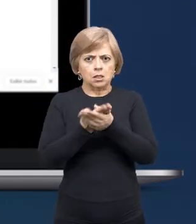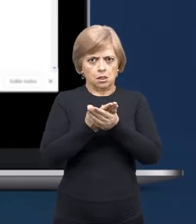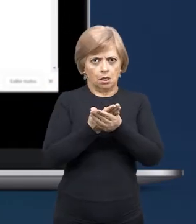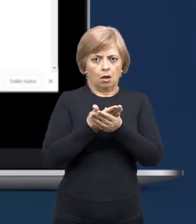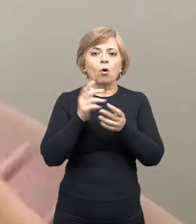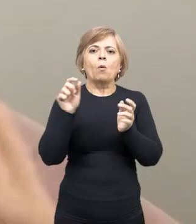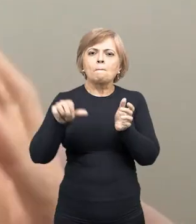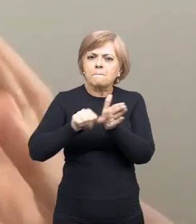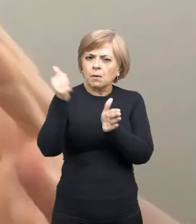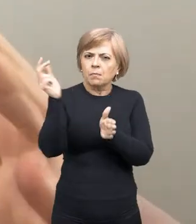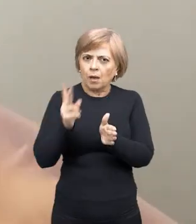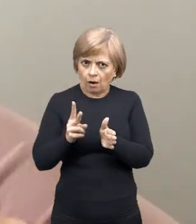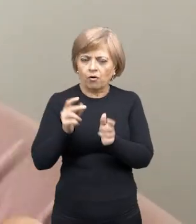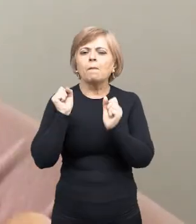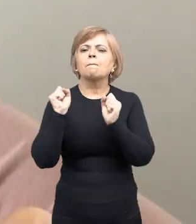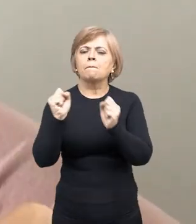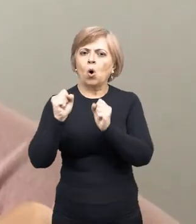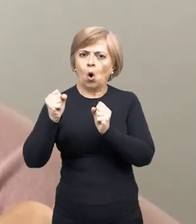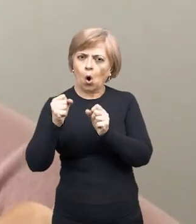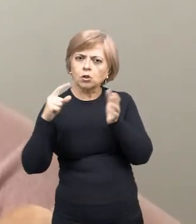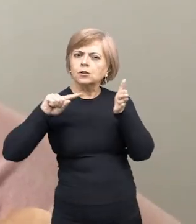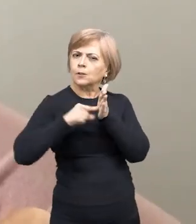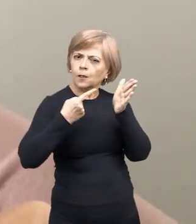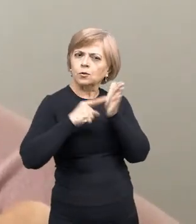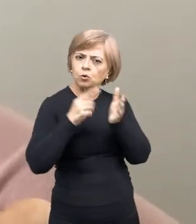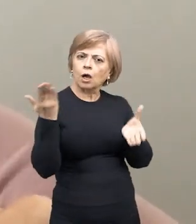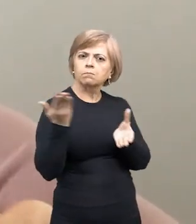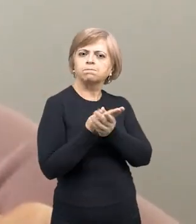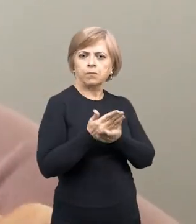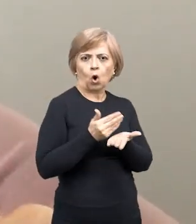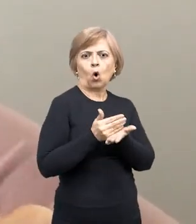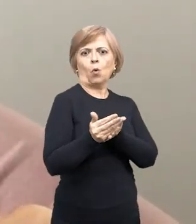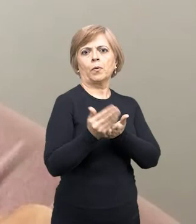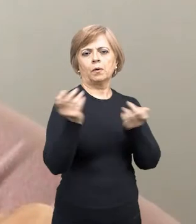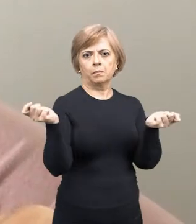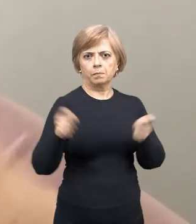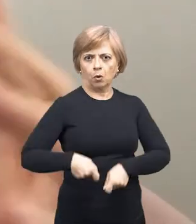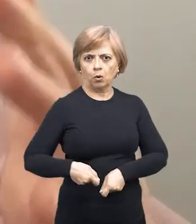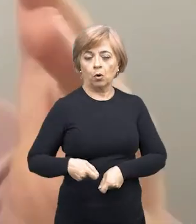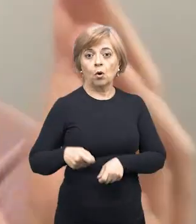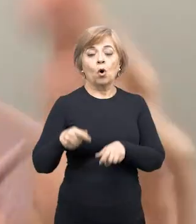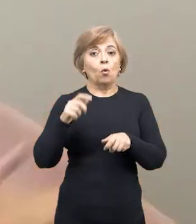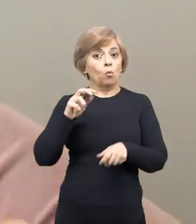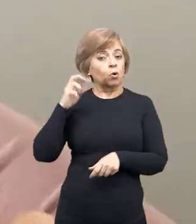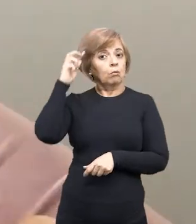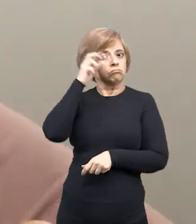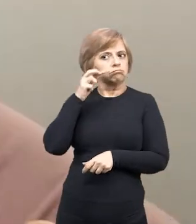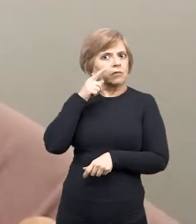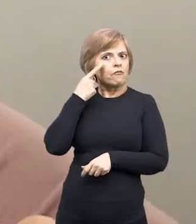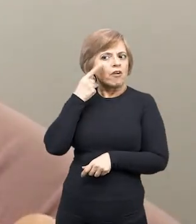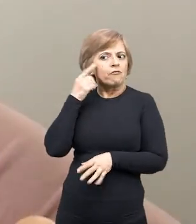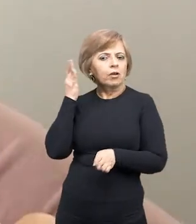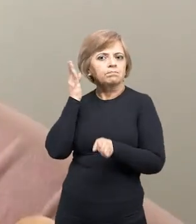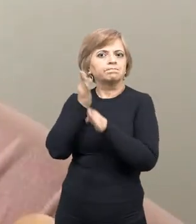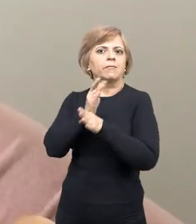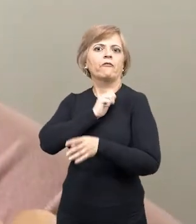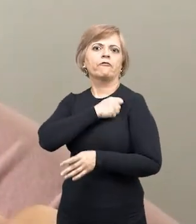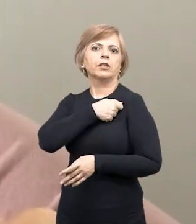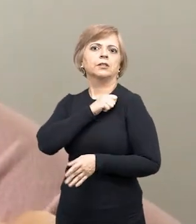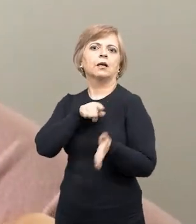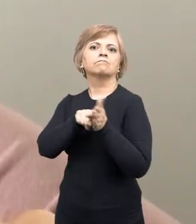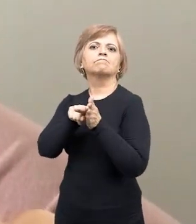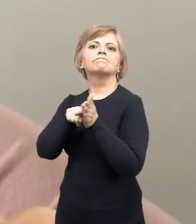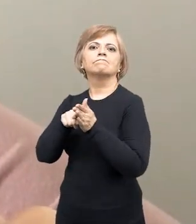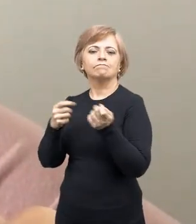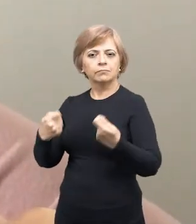Público ainda, para que possa ser instaurado o devido inquérito civil, apurada aquela situação e, se for o caso, também ajuizada uma nova ação